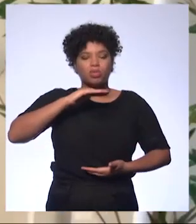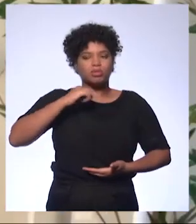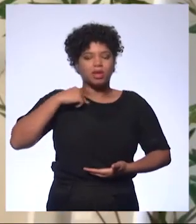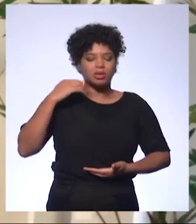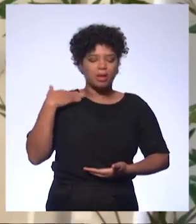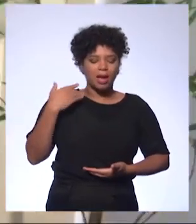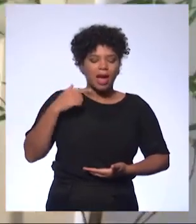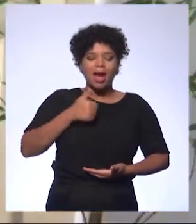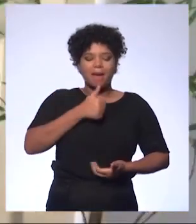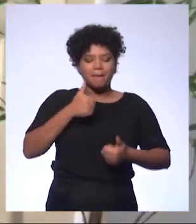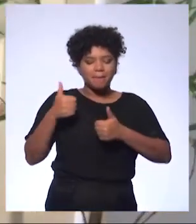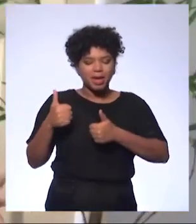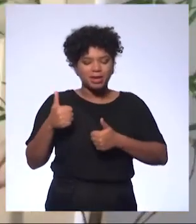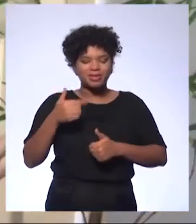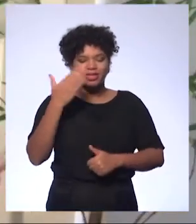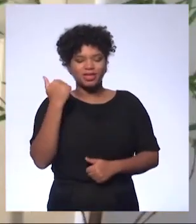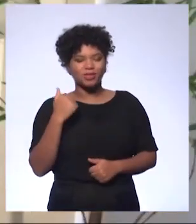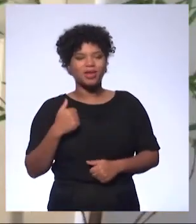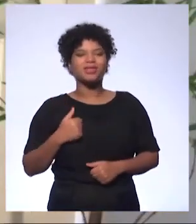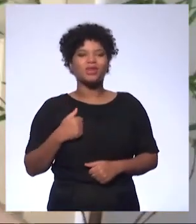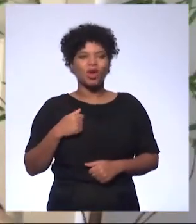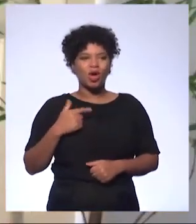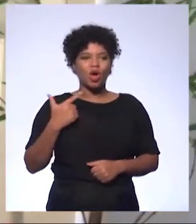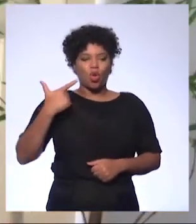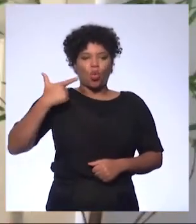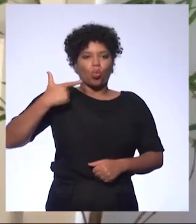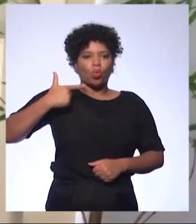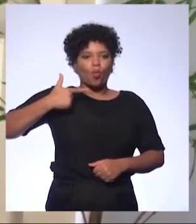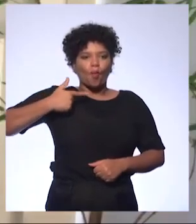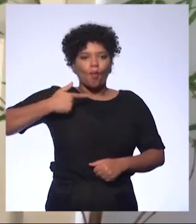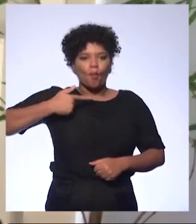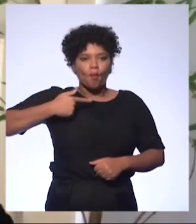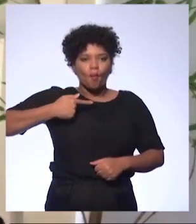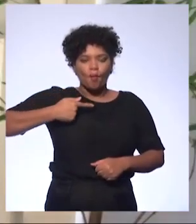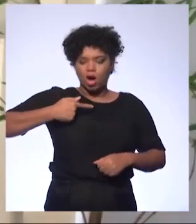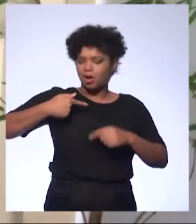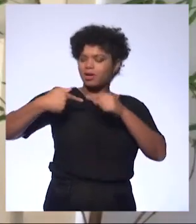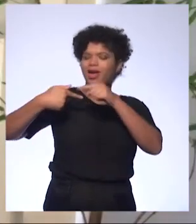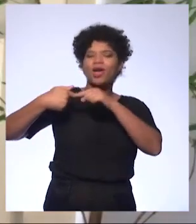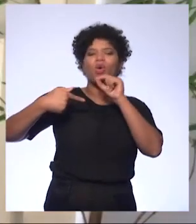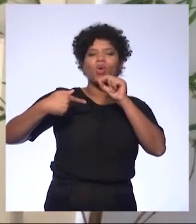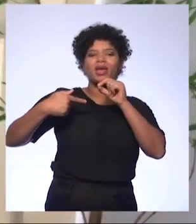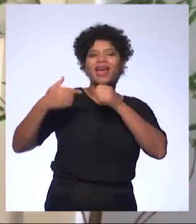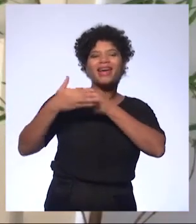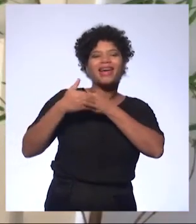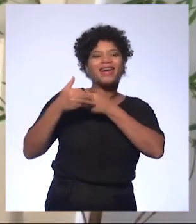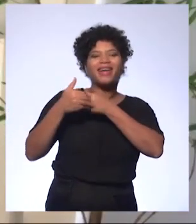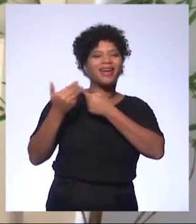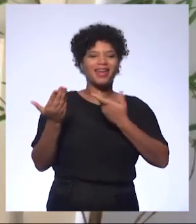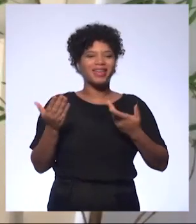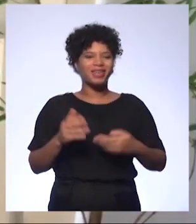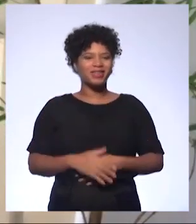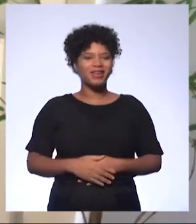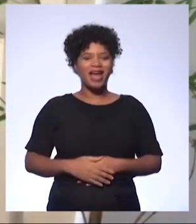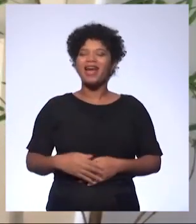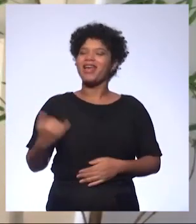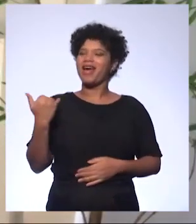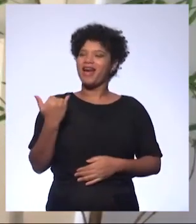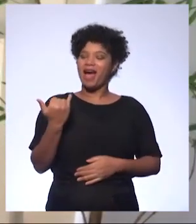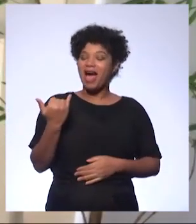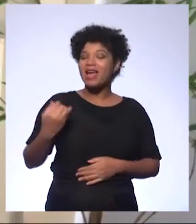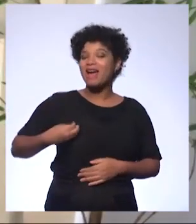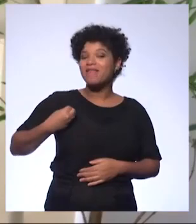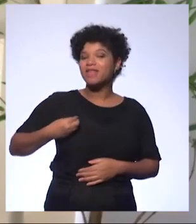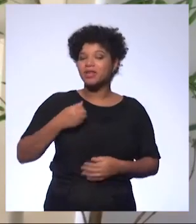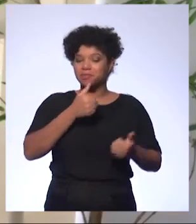que estar abastecido. Você tem que estar cheio. Tem gente que vive com o tanque na reserva. Como é que vai fazer a vida acontecer? Não vai. Então, o